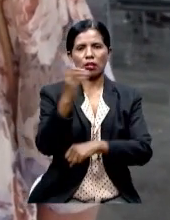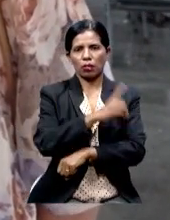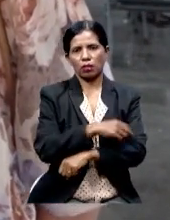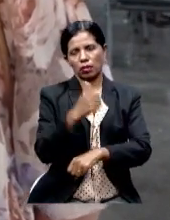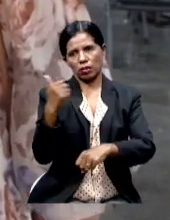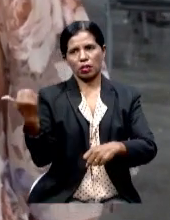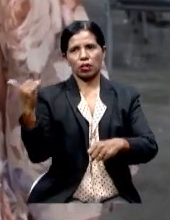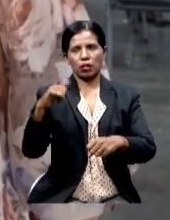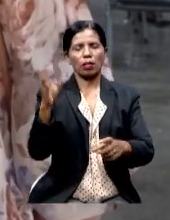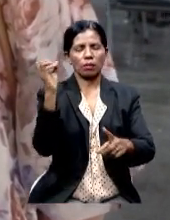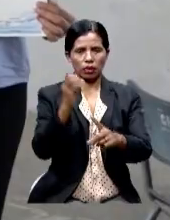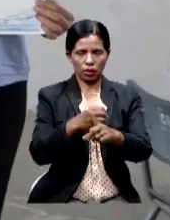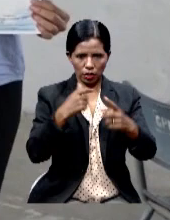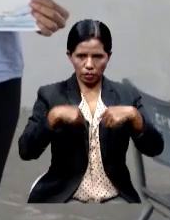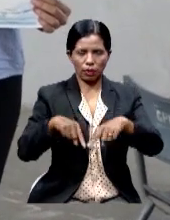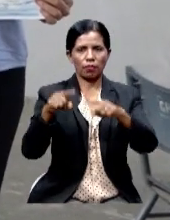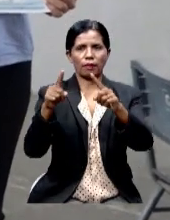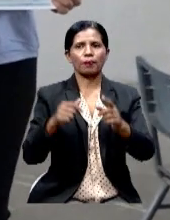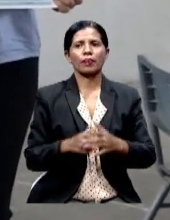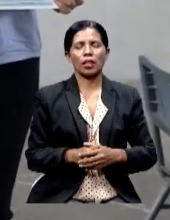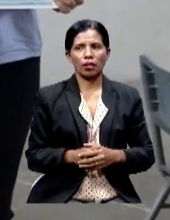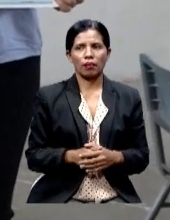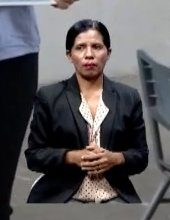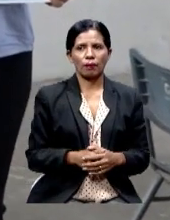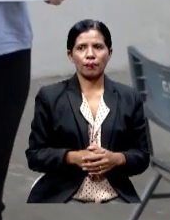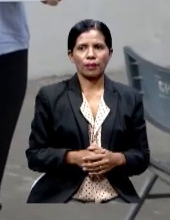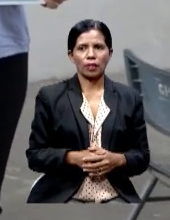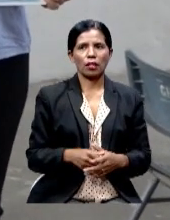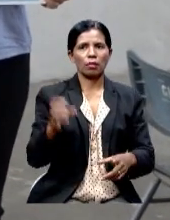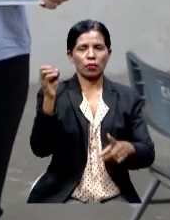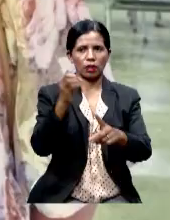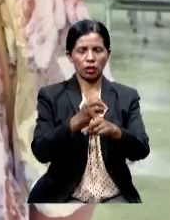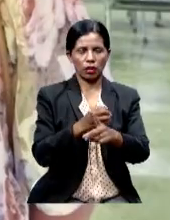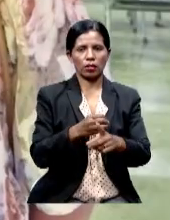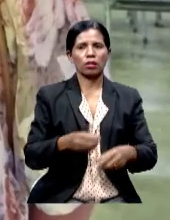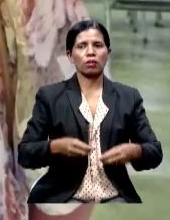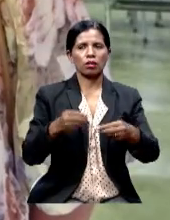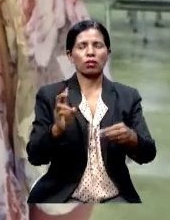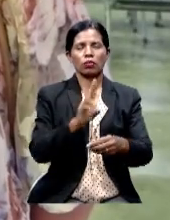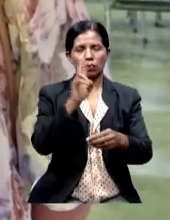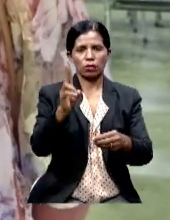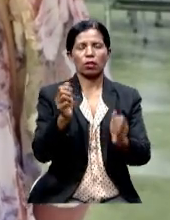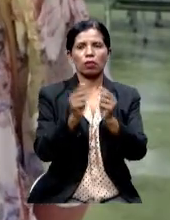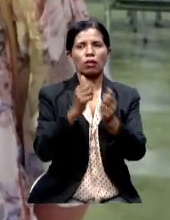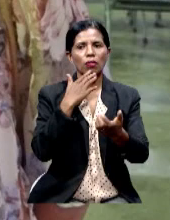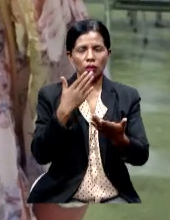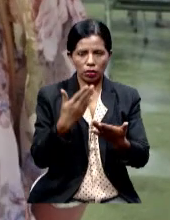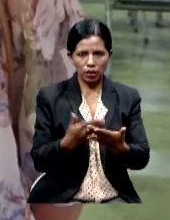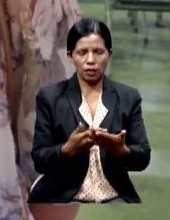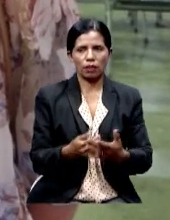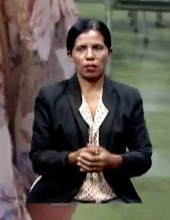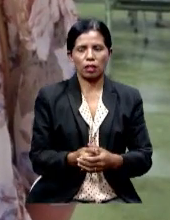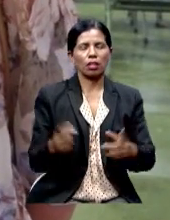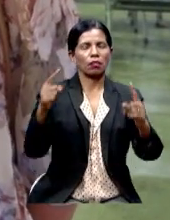sira mos beli oportunidade beli ba ba bolsero sira ami oportunidade osame da ne aproveita halo di dia ba ba